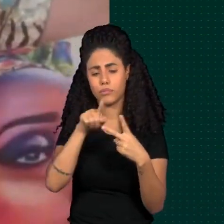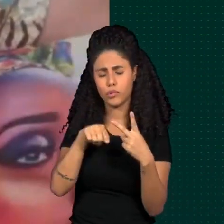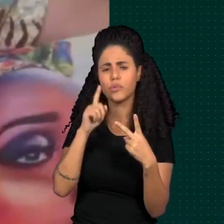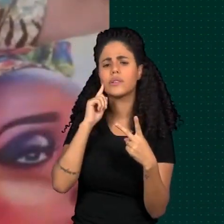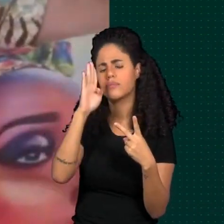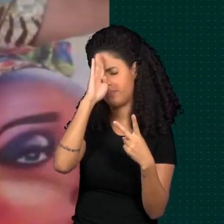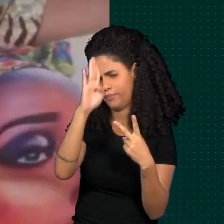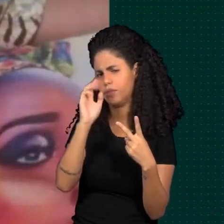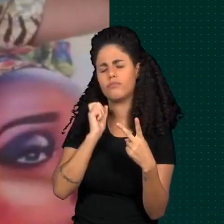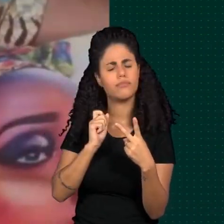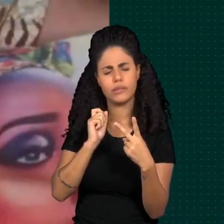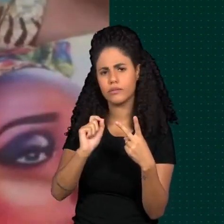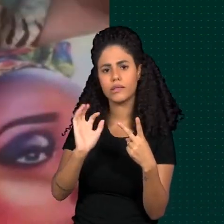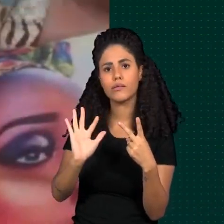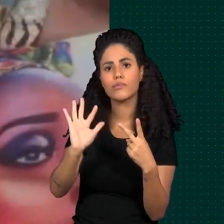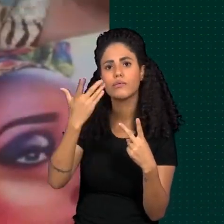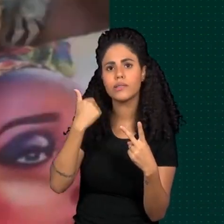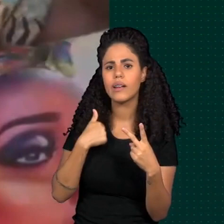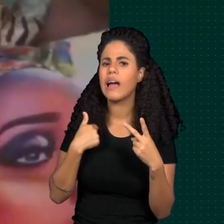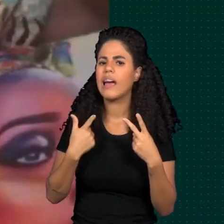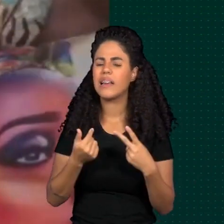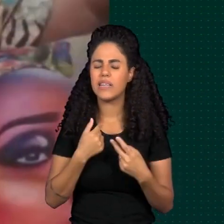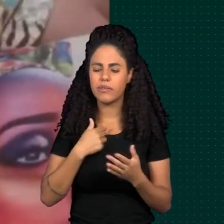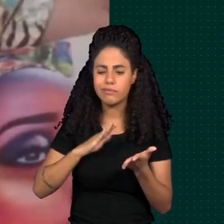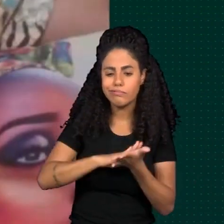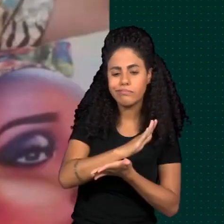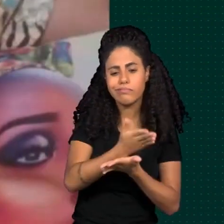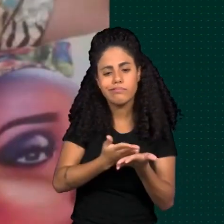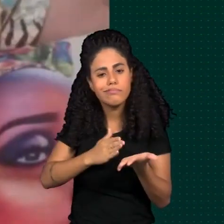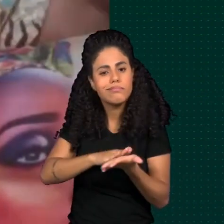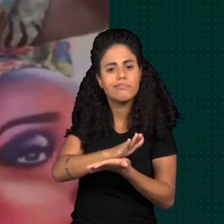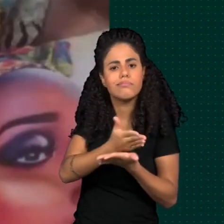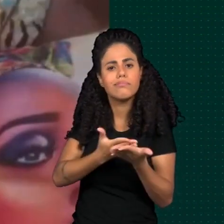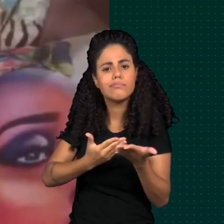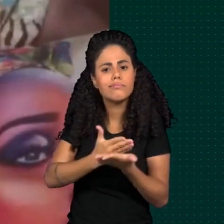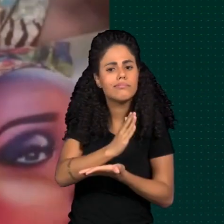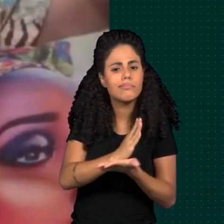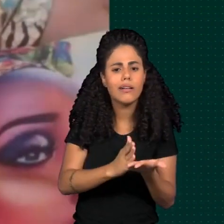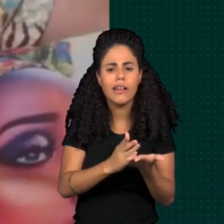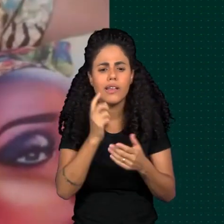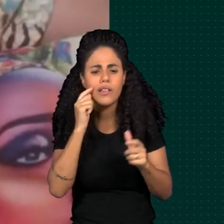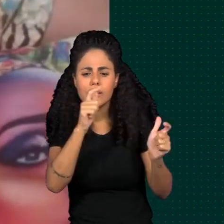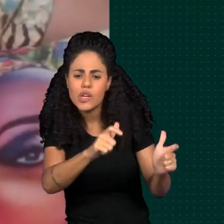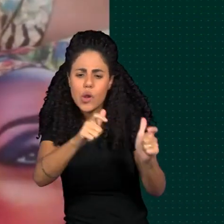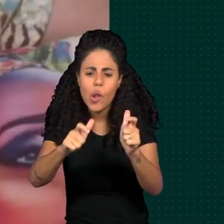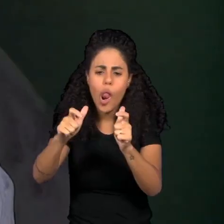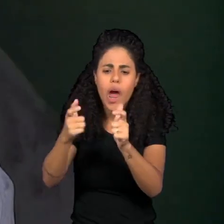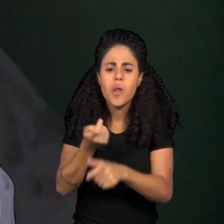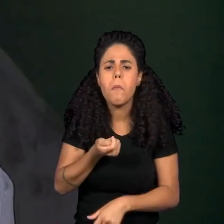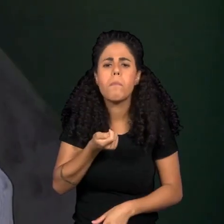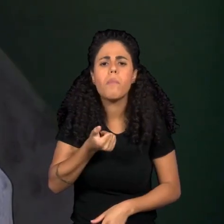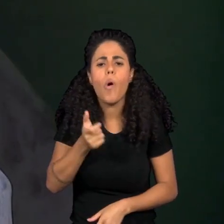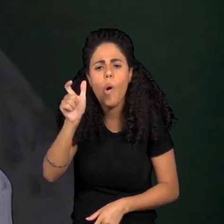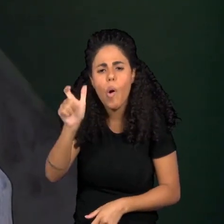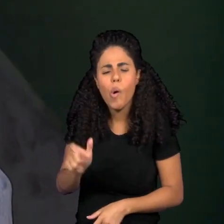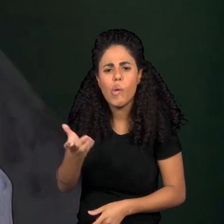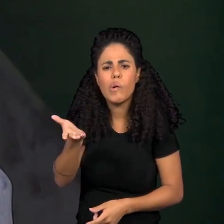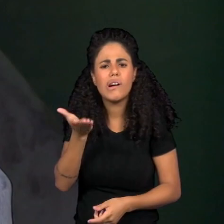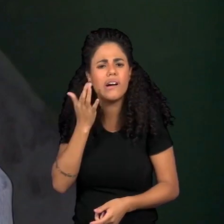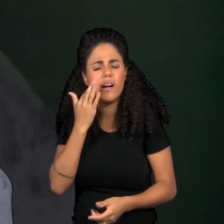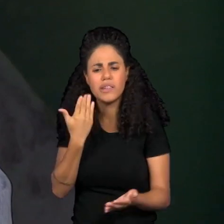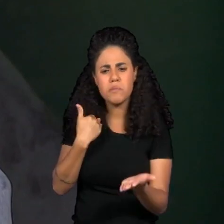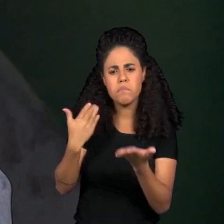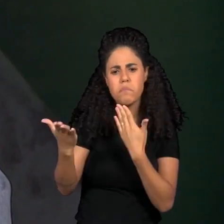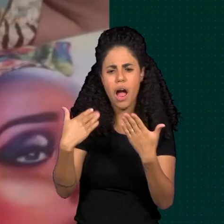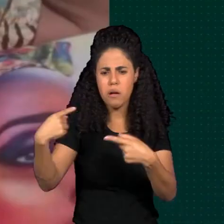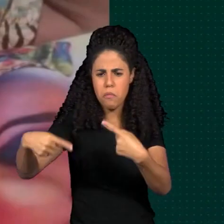Brito, eles estavam incomodados da nossa ausência nas galerias de arte. Né? Desse debate,